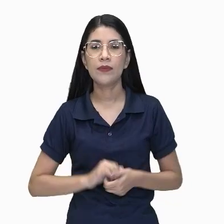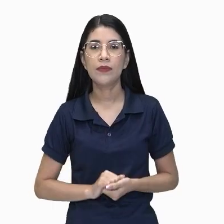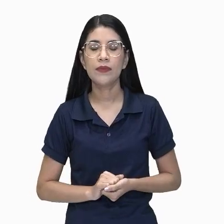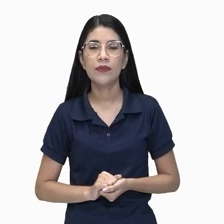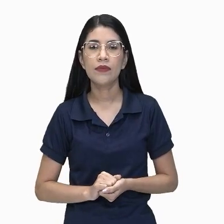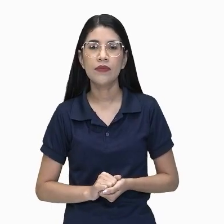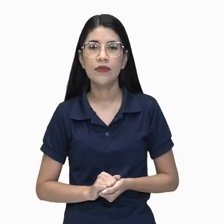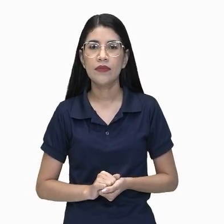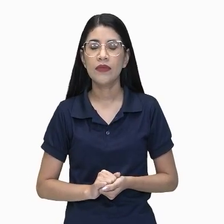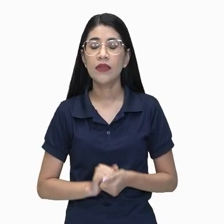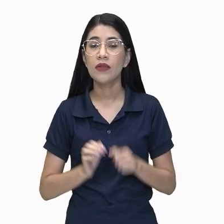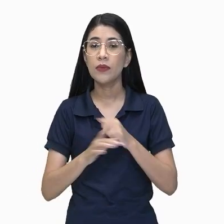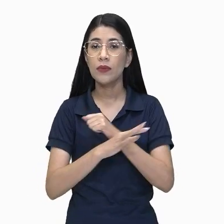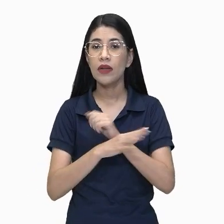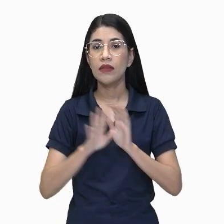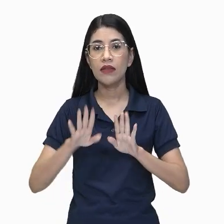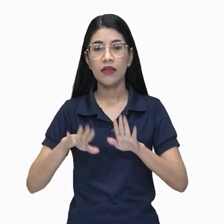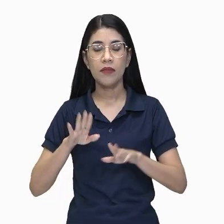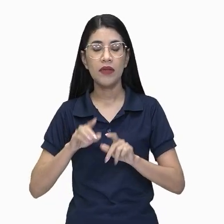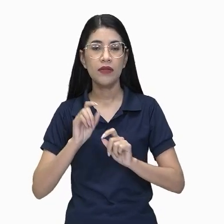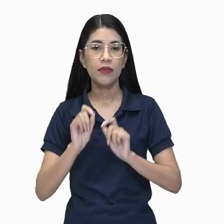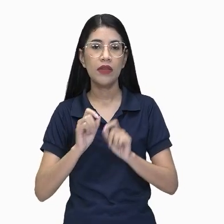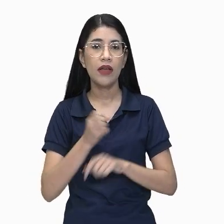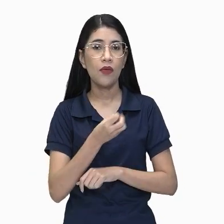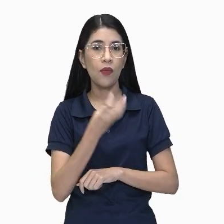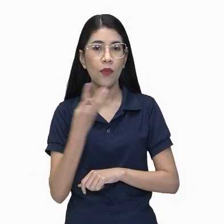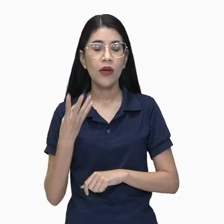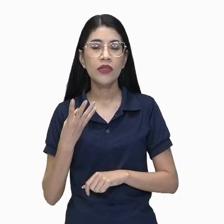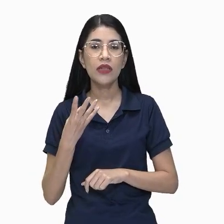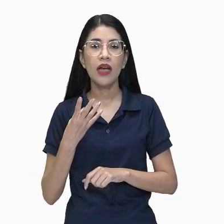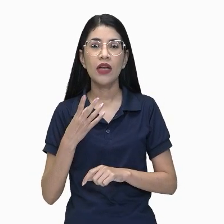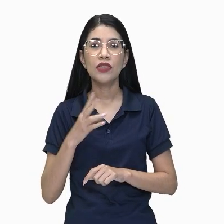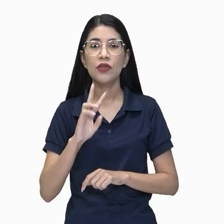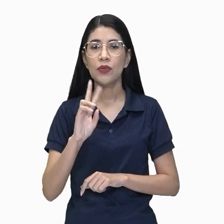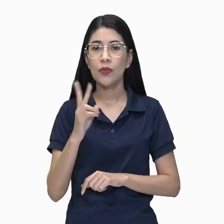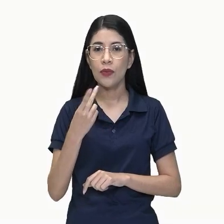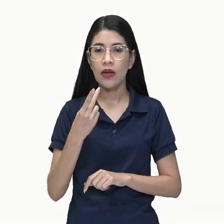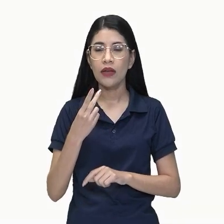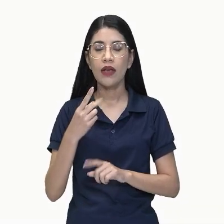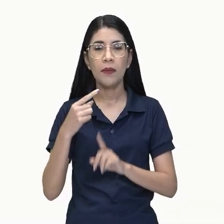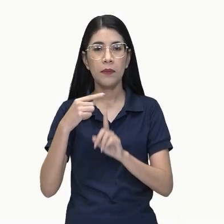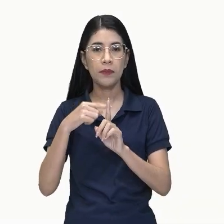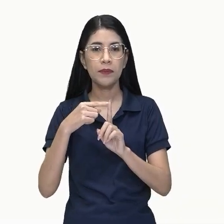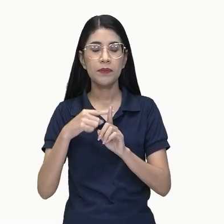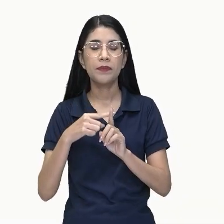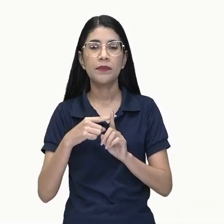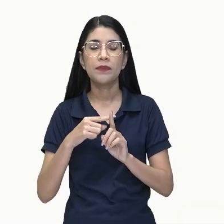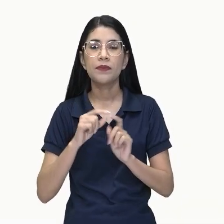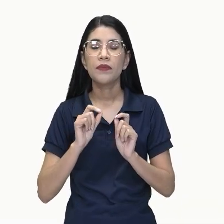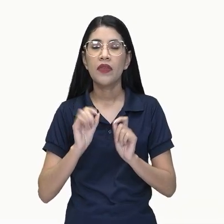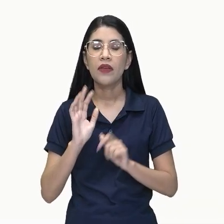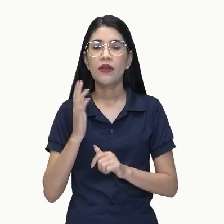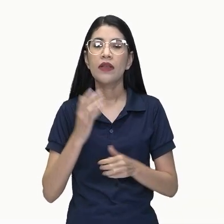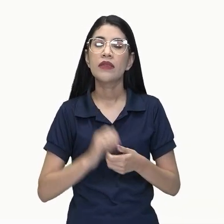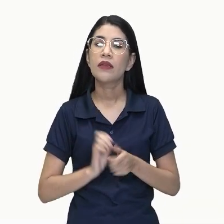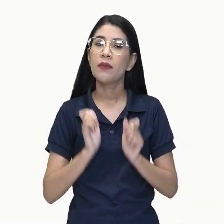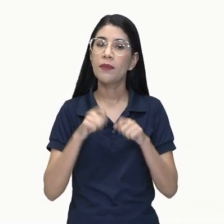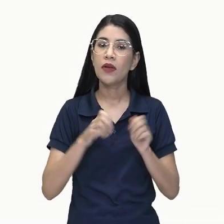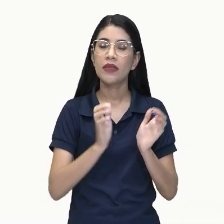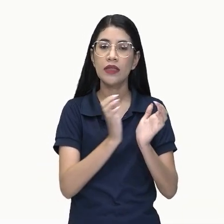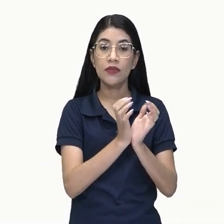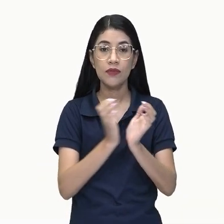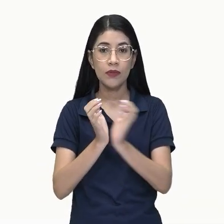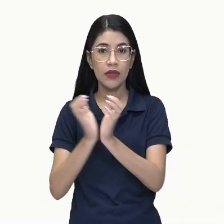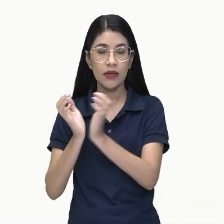Os ácidos, dependendo do número de hidrogênios ionizáveis, eles podem ser